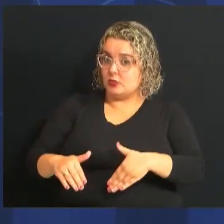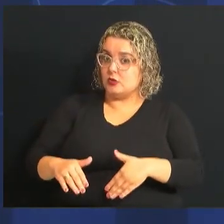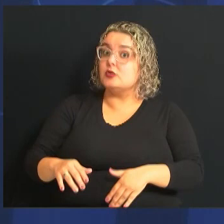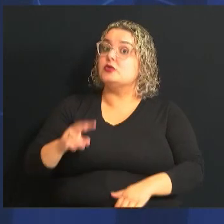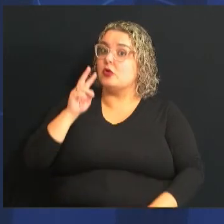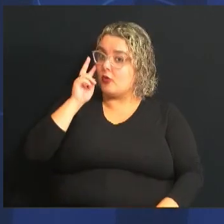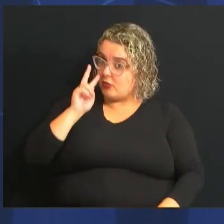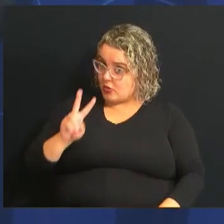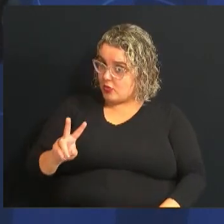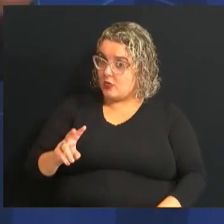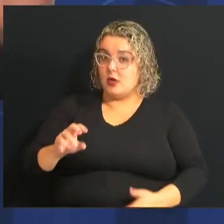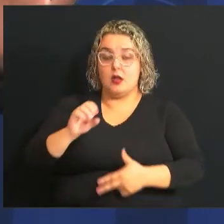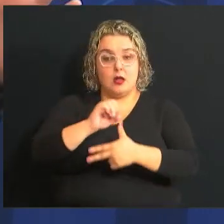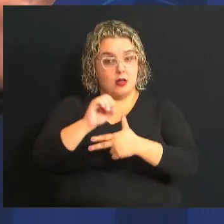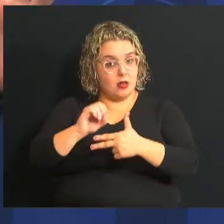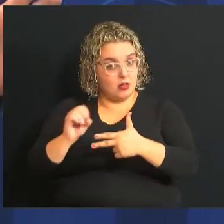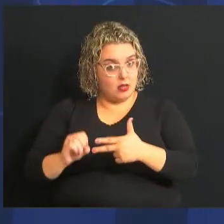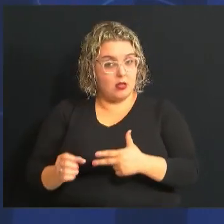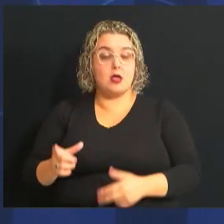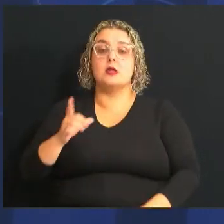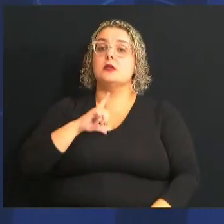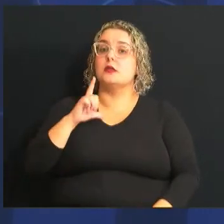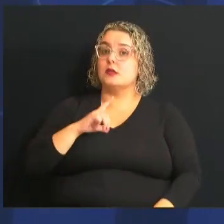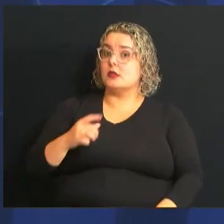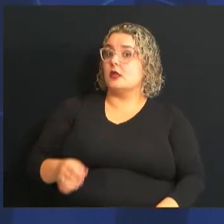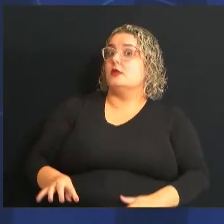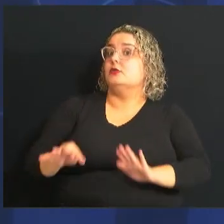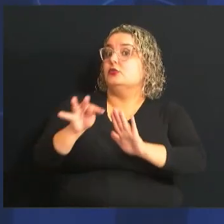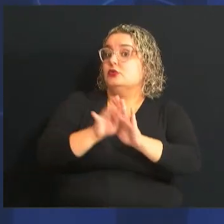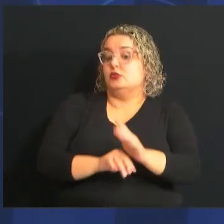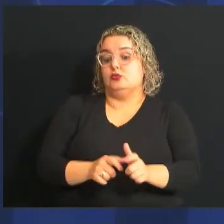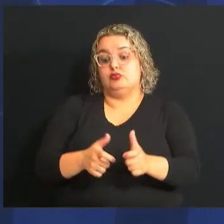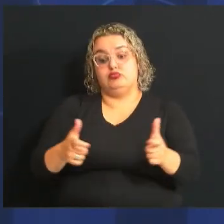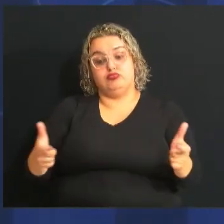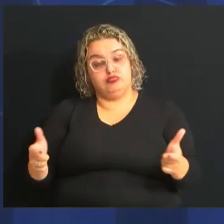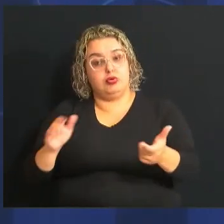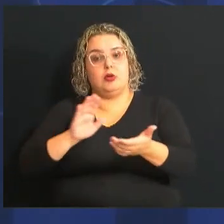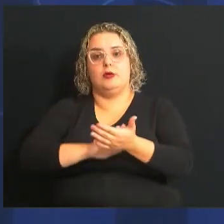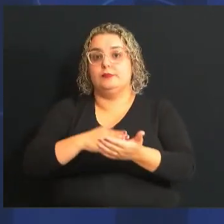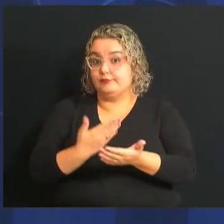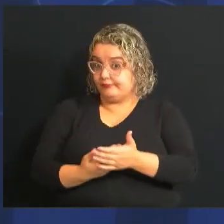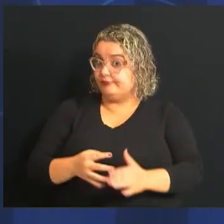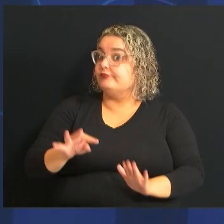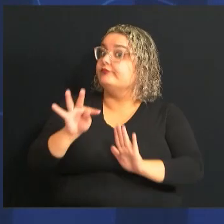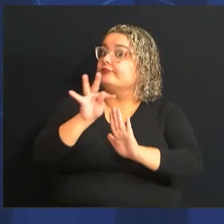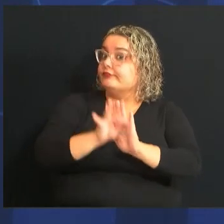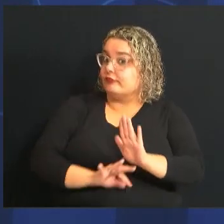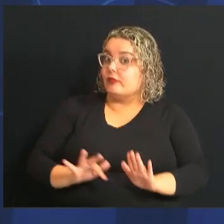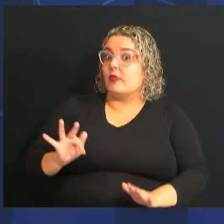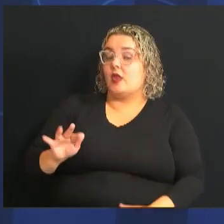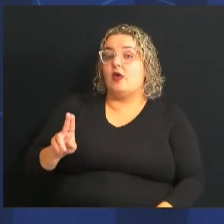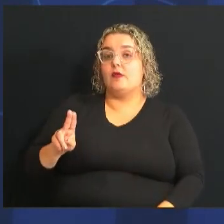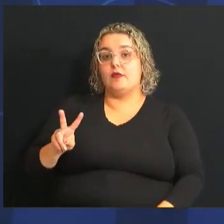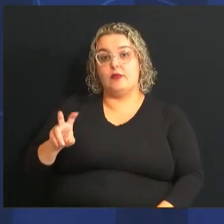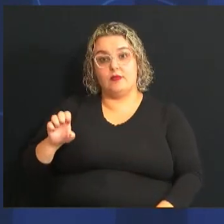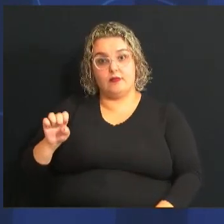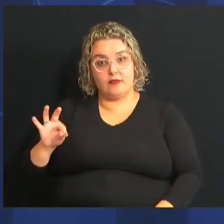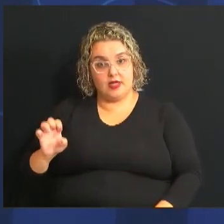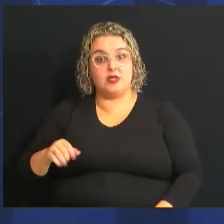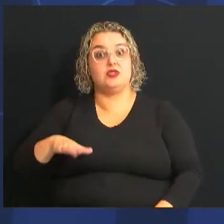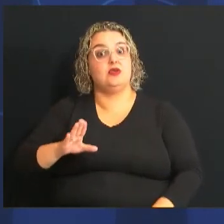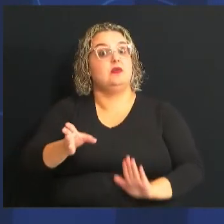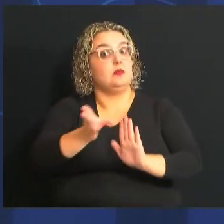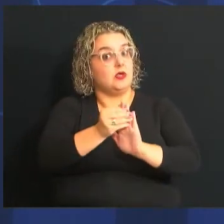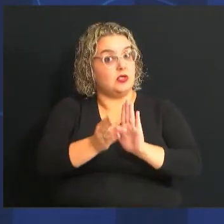né? Enem tem aqueles textos que são maiores, interpretação de texto, a FUVEST é mais conteúdo, é mais